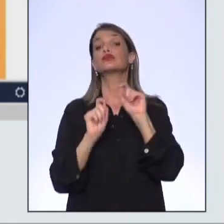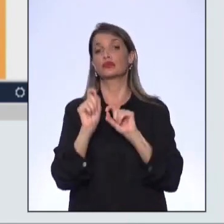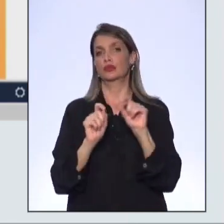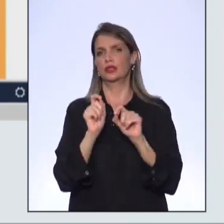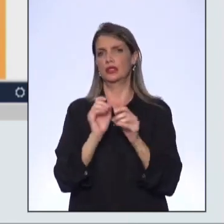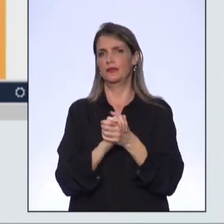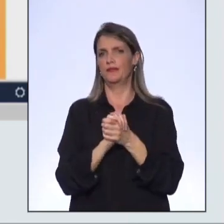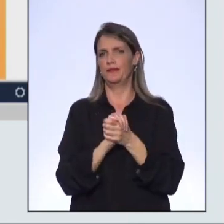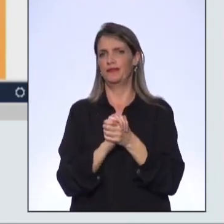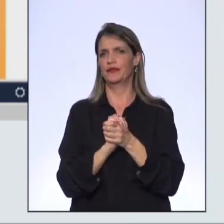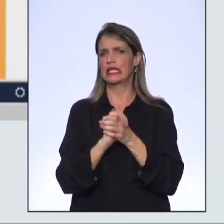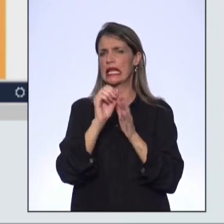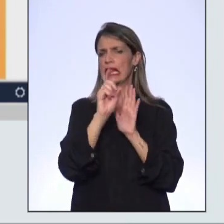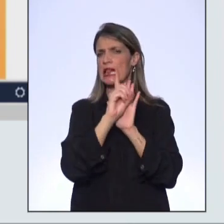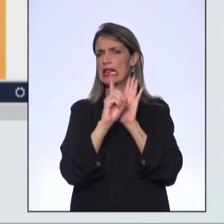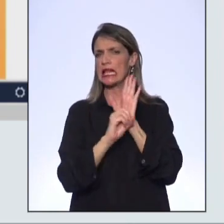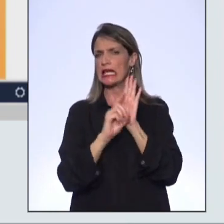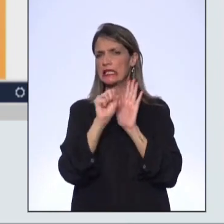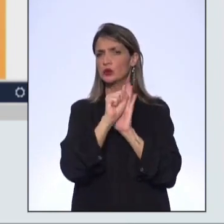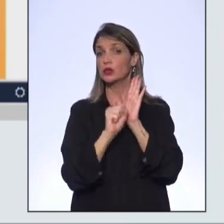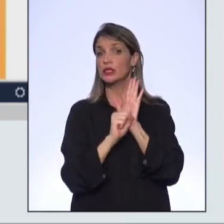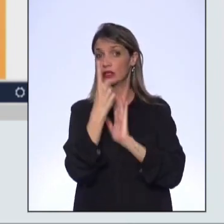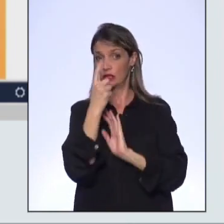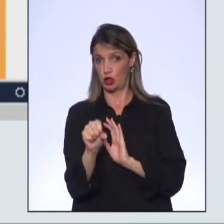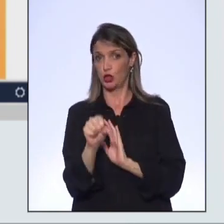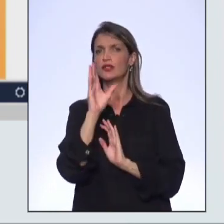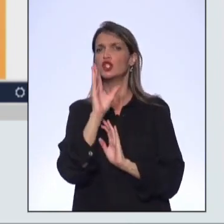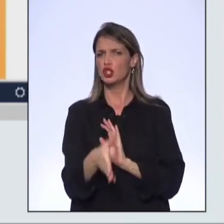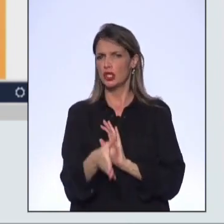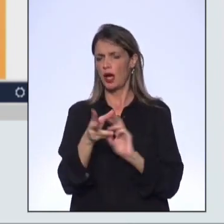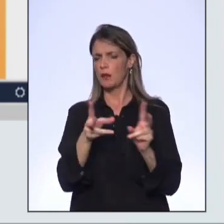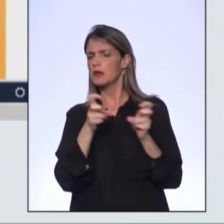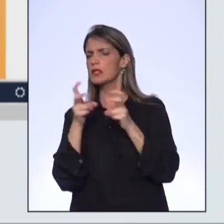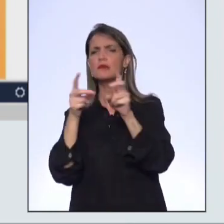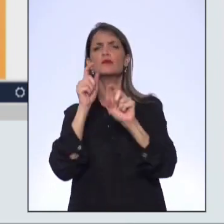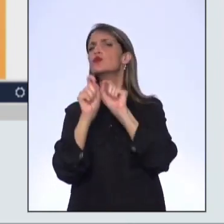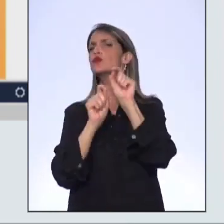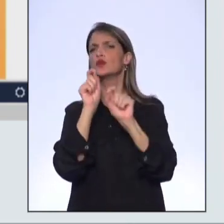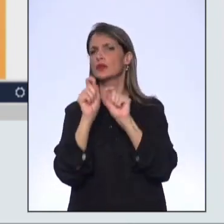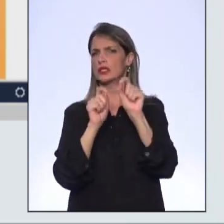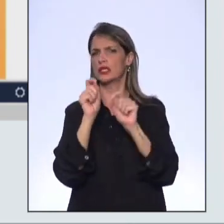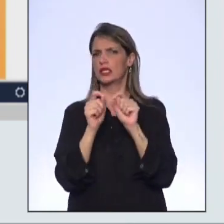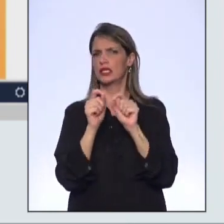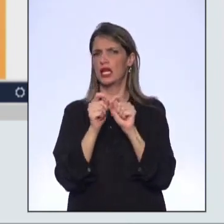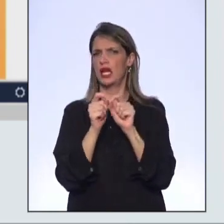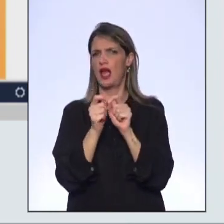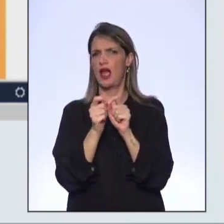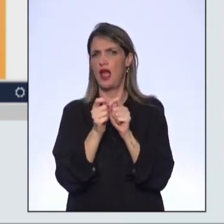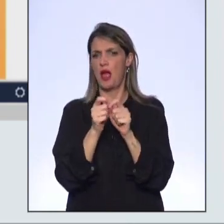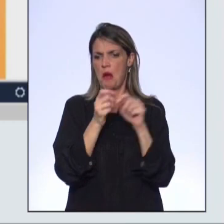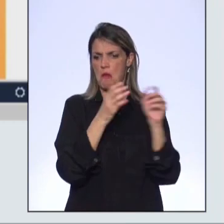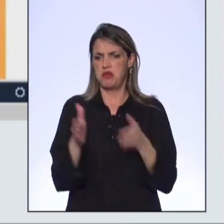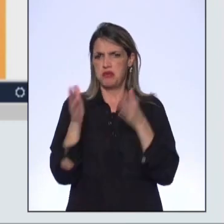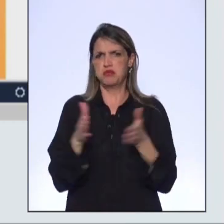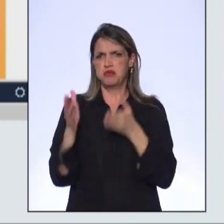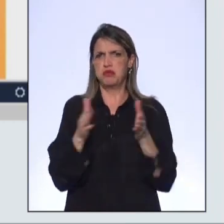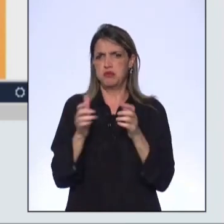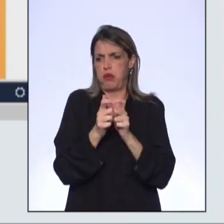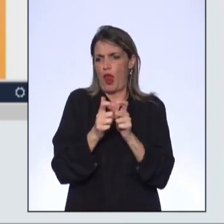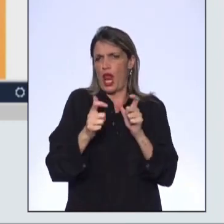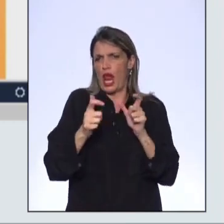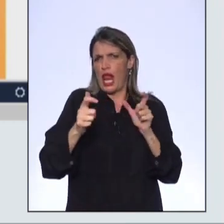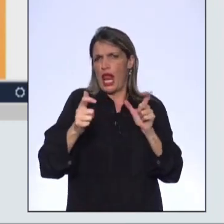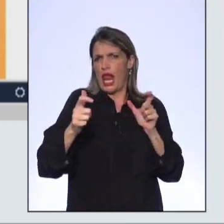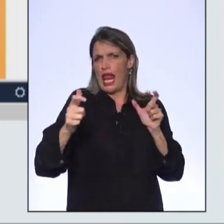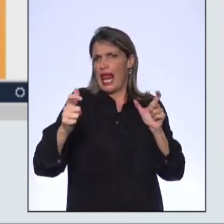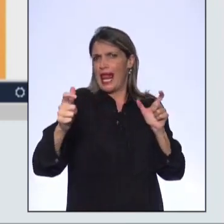última década do século XIX, já era verificada uma situação de superprodução de café no Brasil. A coisa